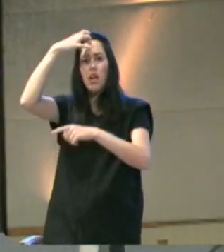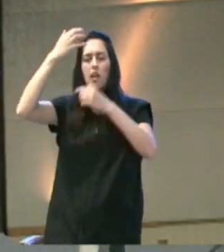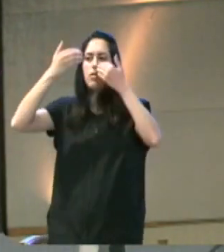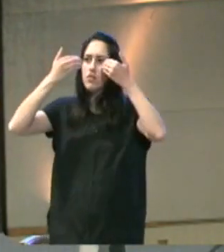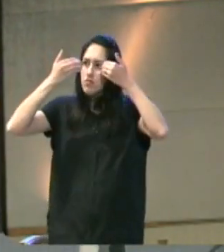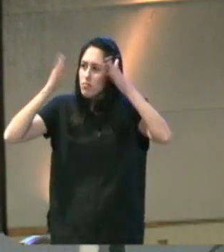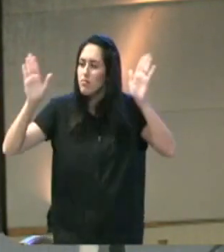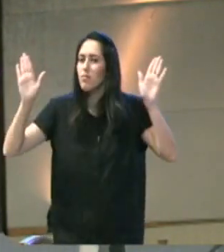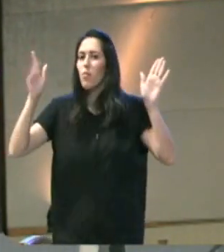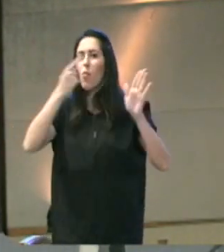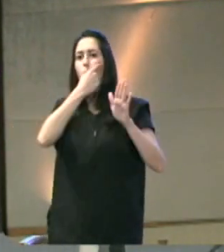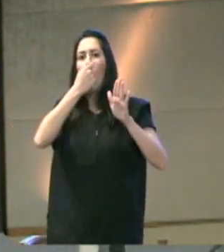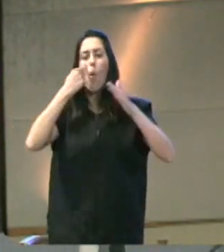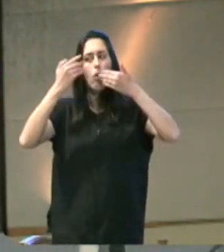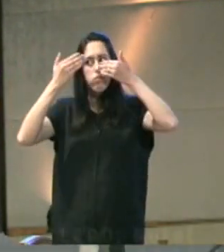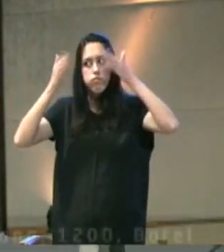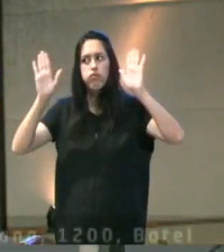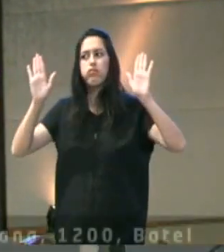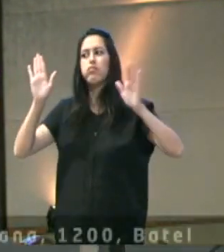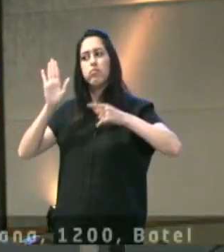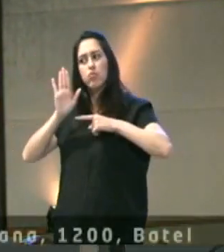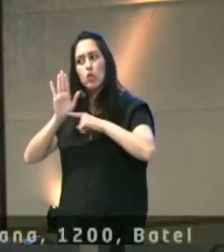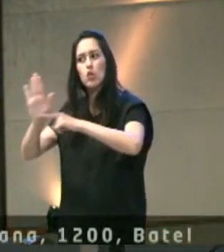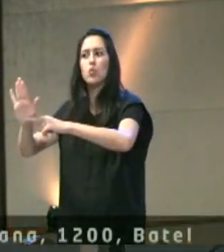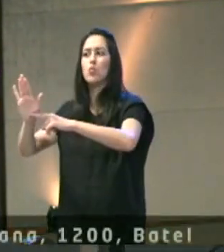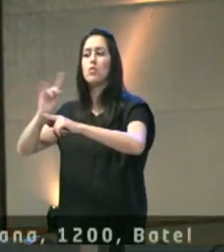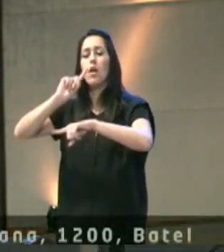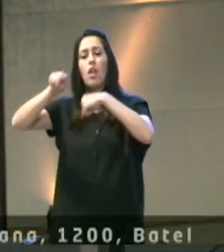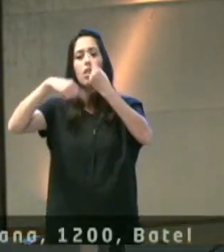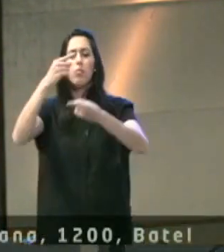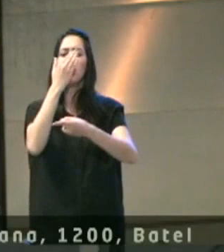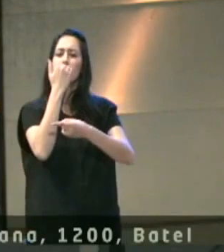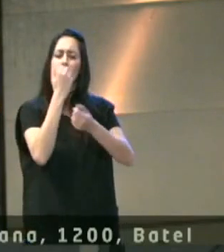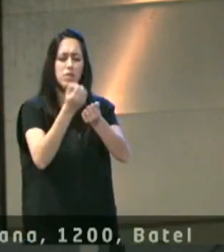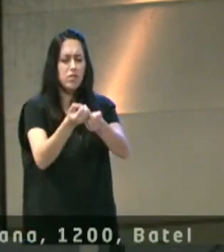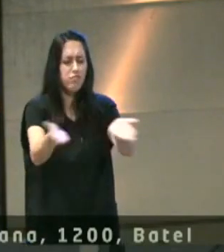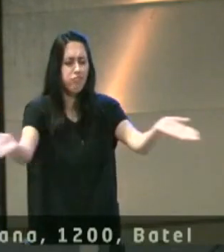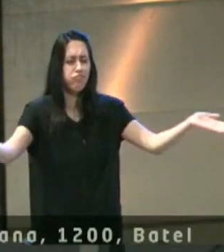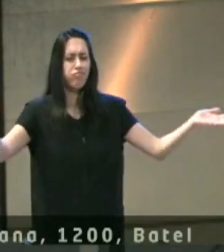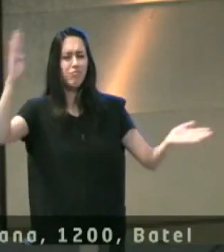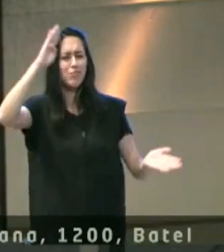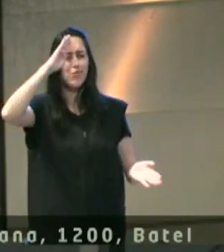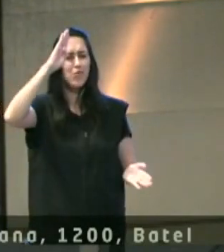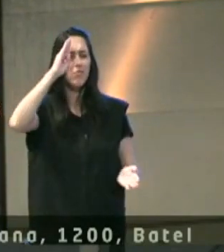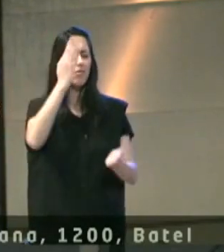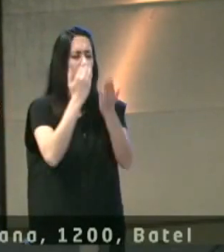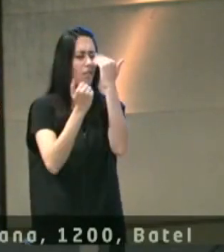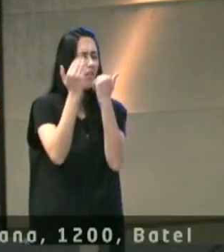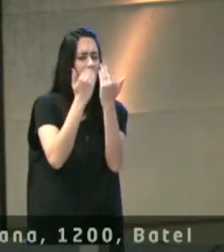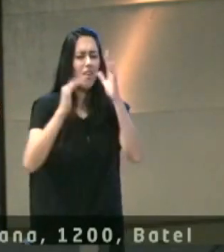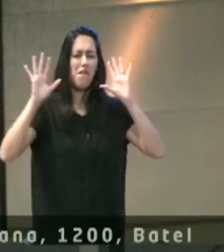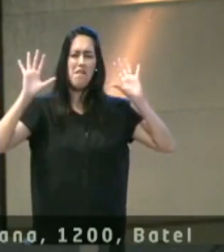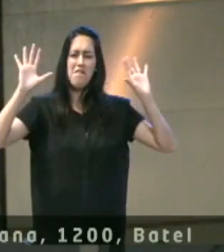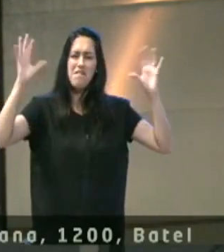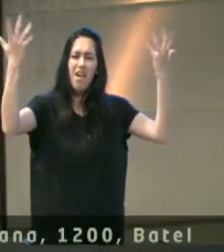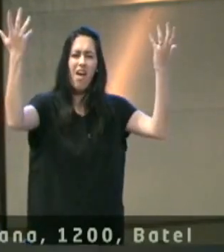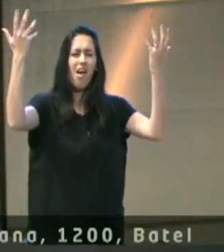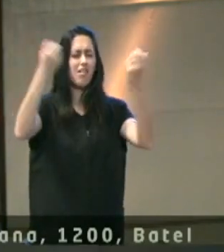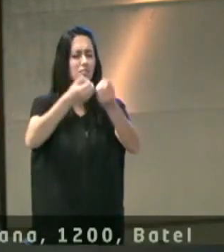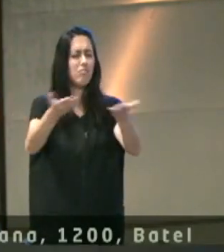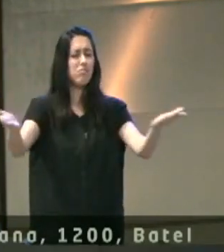e aqueles homens, depois de banquetearem, se foram embora e compartilharam o que Deus tinha